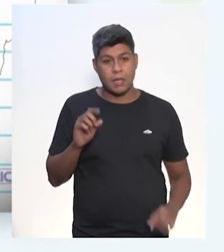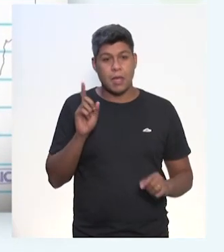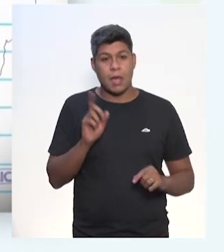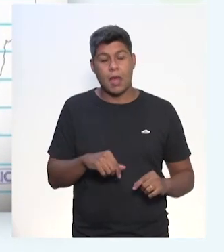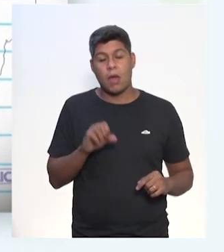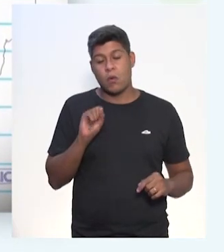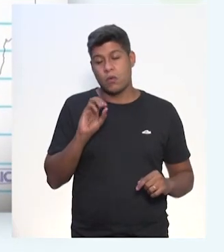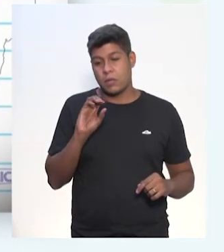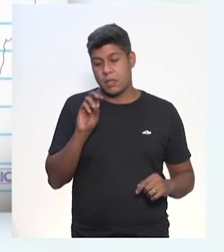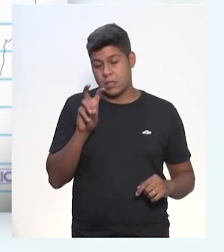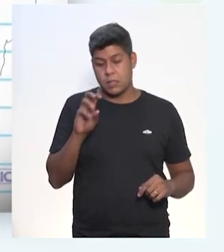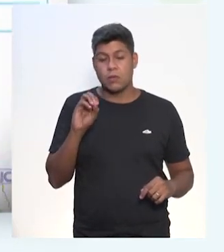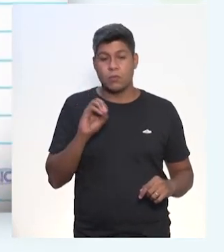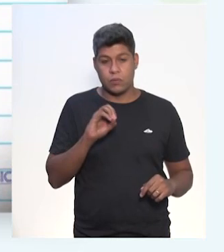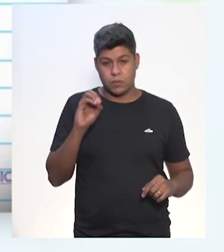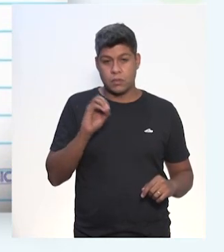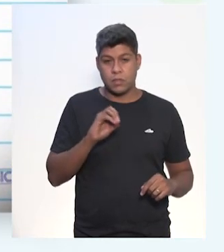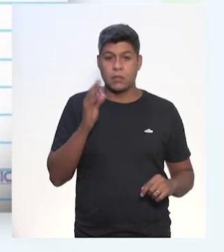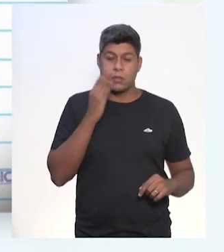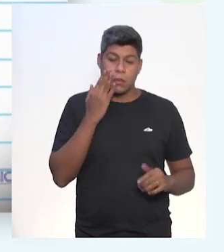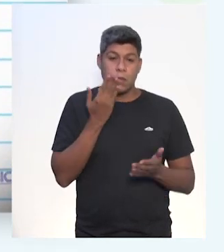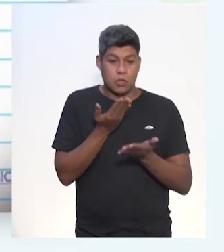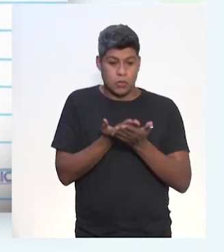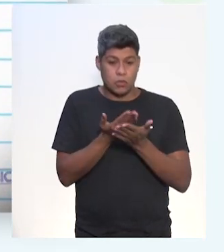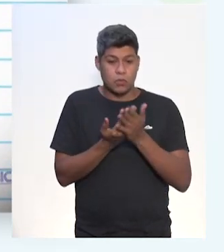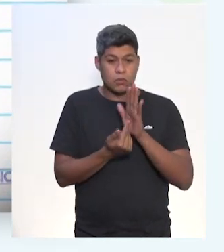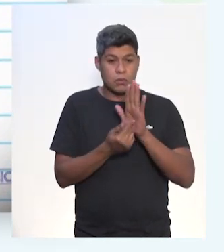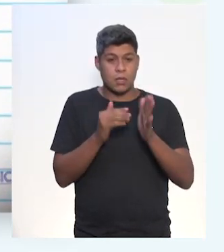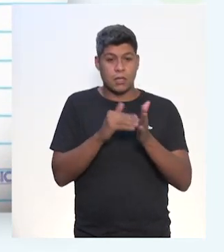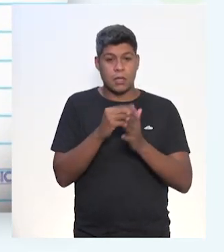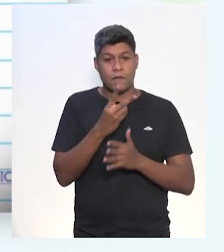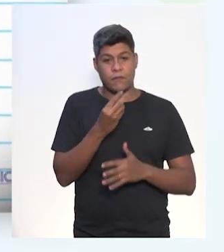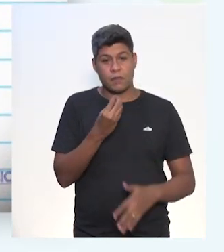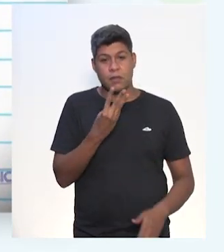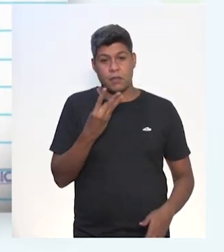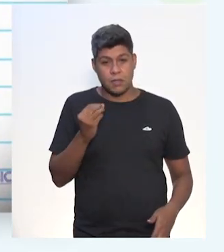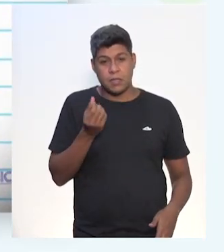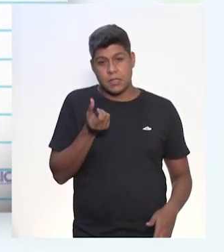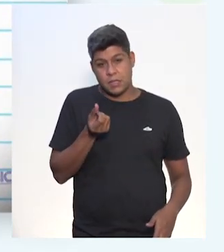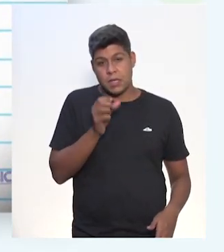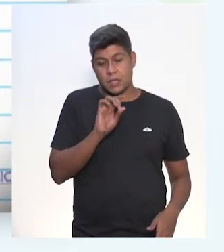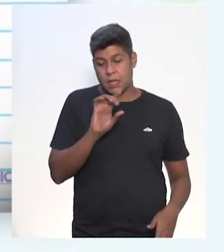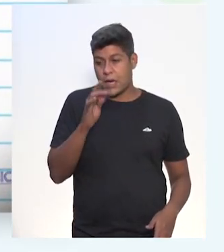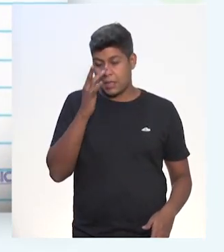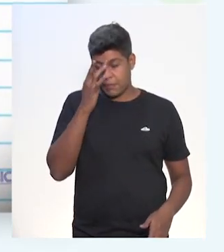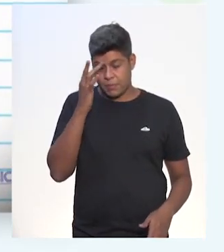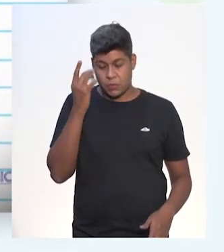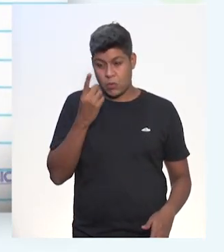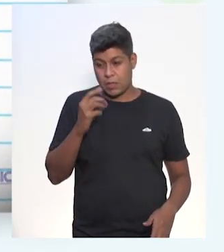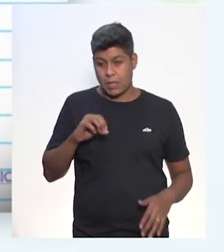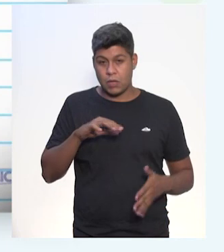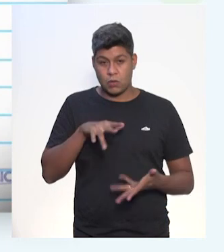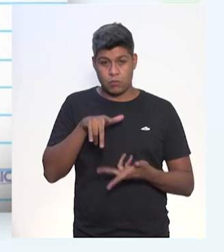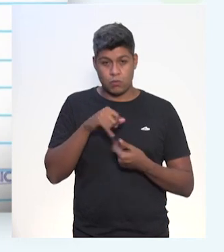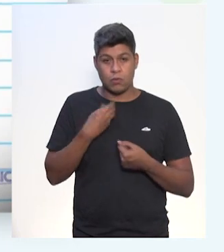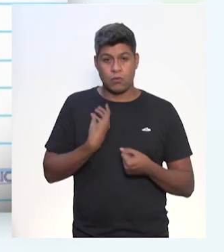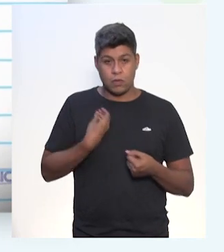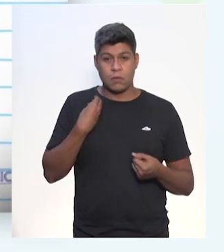cerca de 85%. Estudos indicam que até 2030, cerca de 6 em cada 10 pessoas ao redor do globo